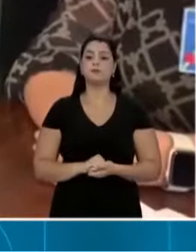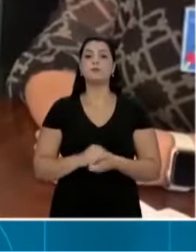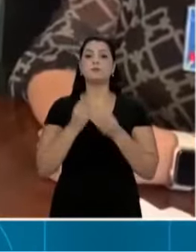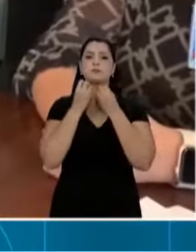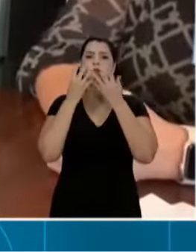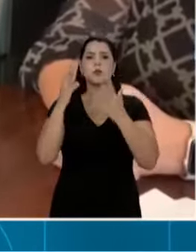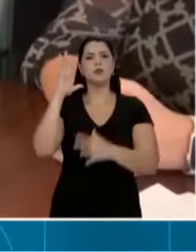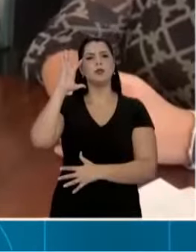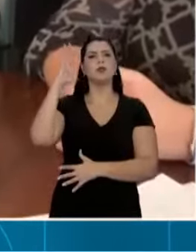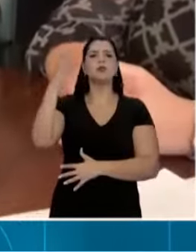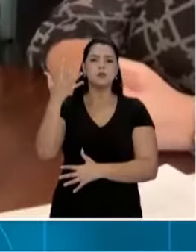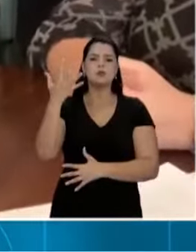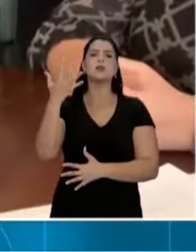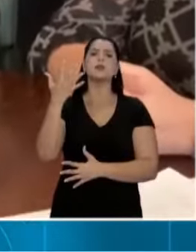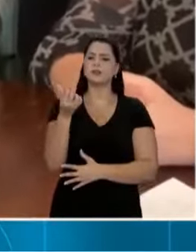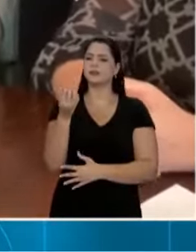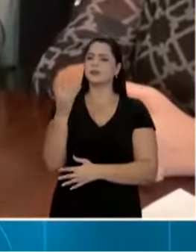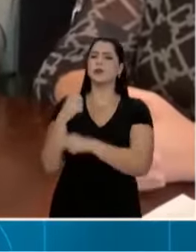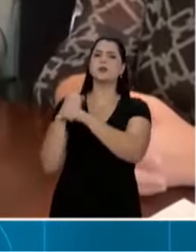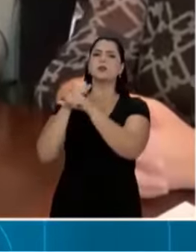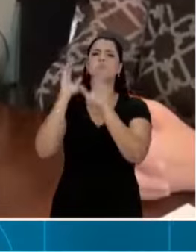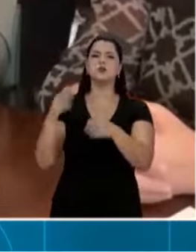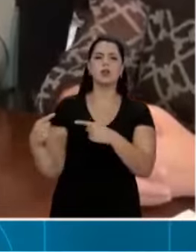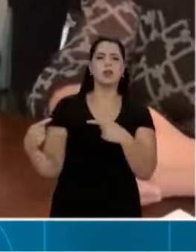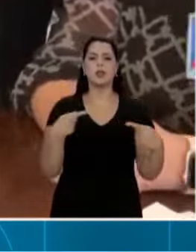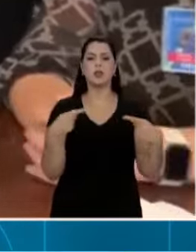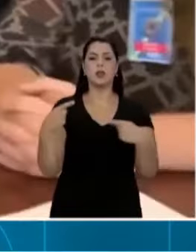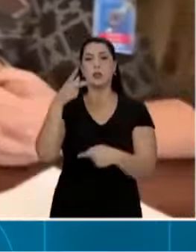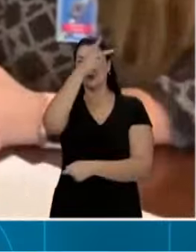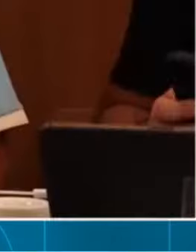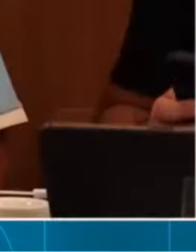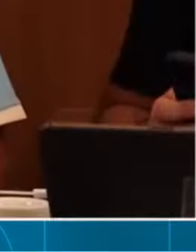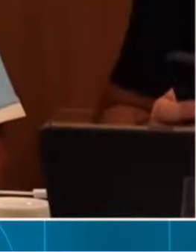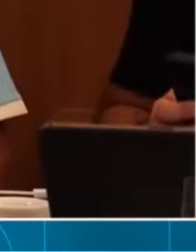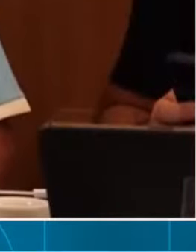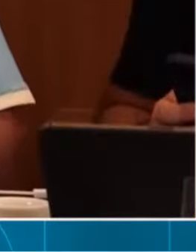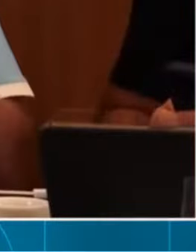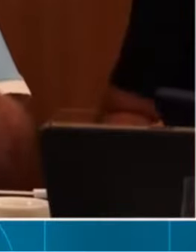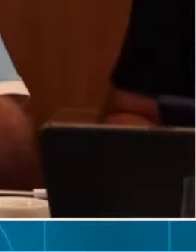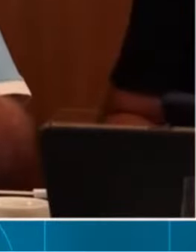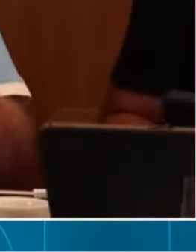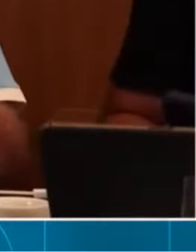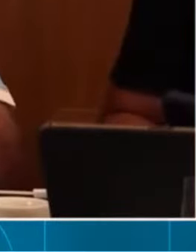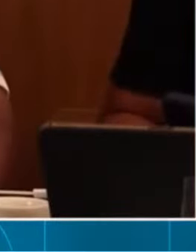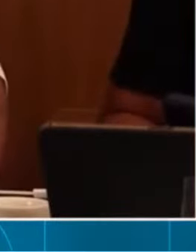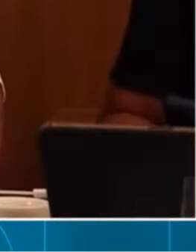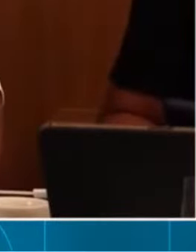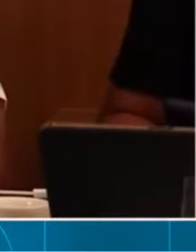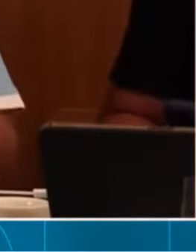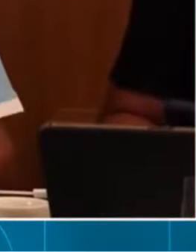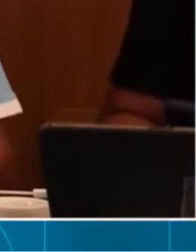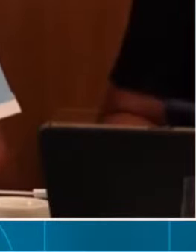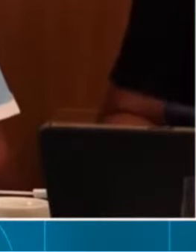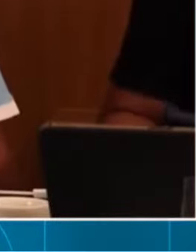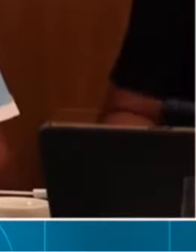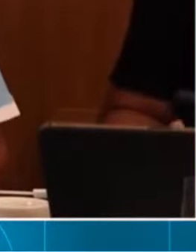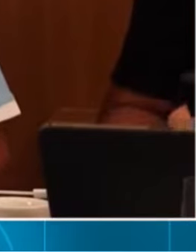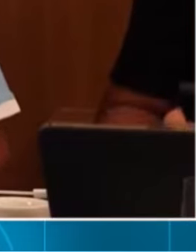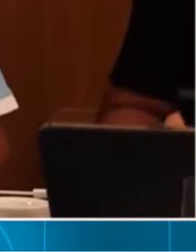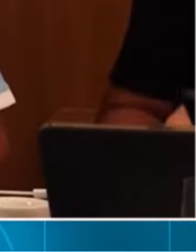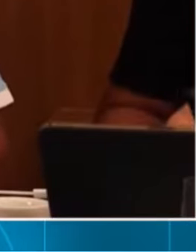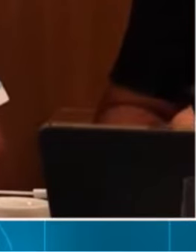de outubro, último domingo do mês, enquanto o ex-coach acabou em terceiro lugar fora dessa nova etapa